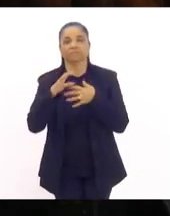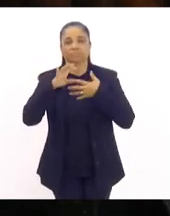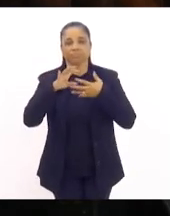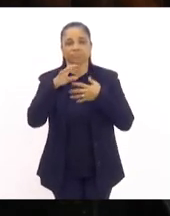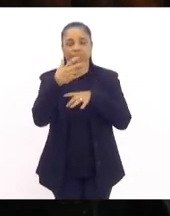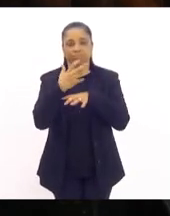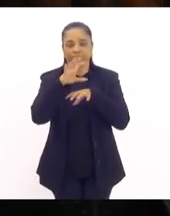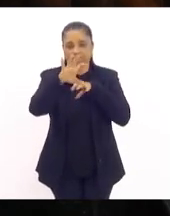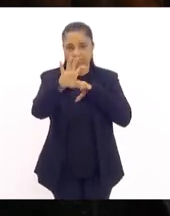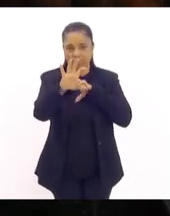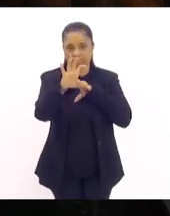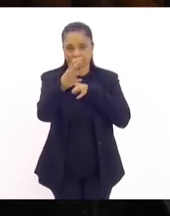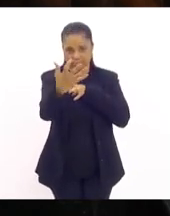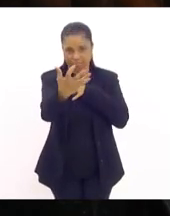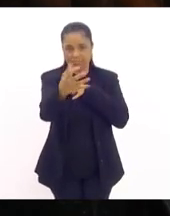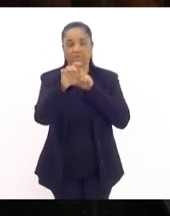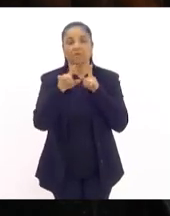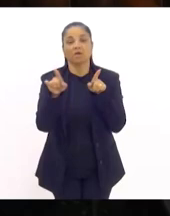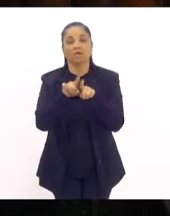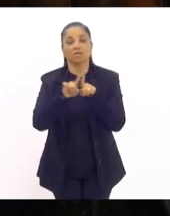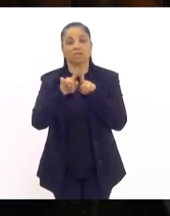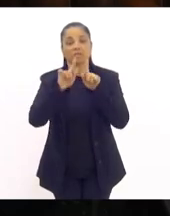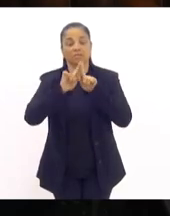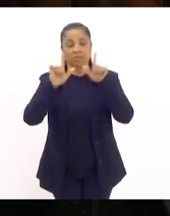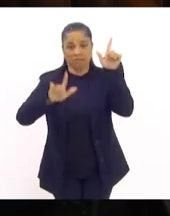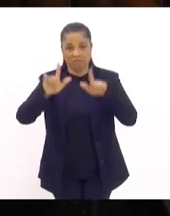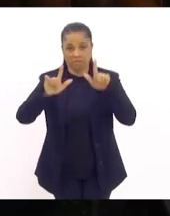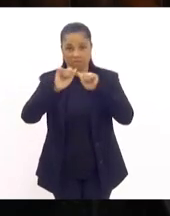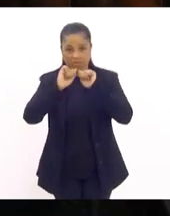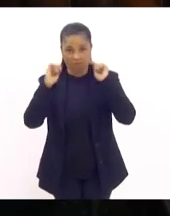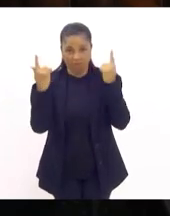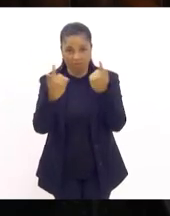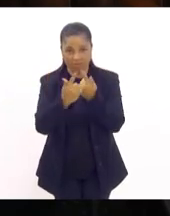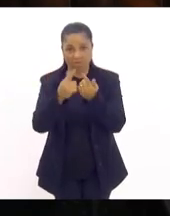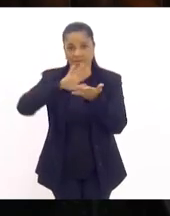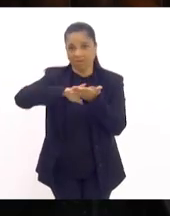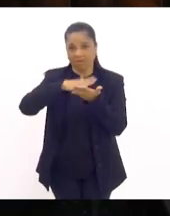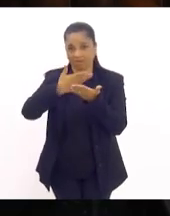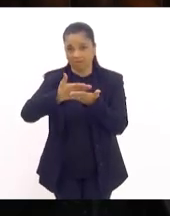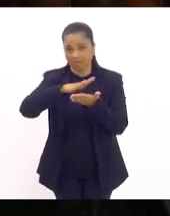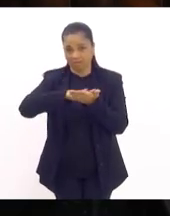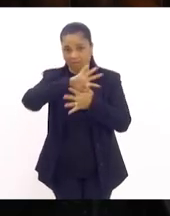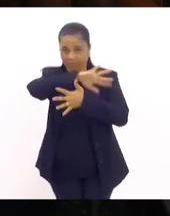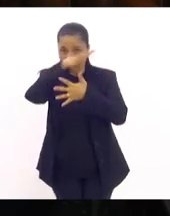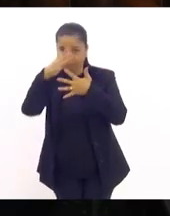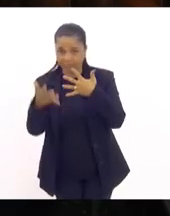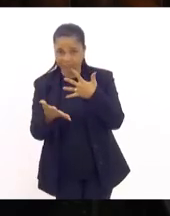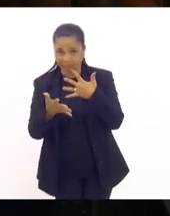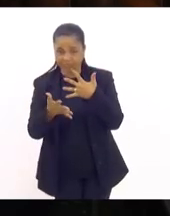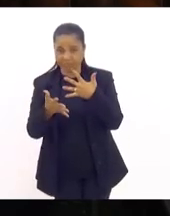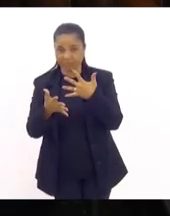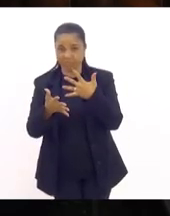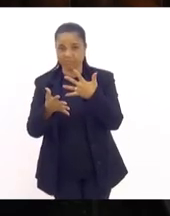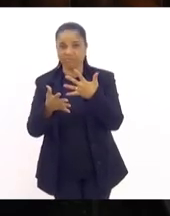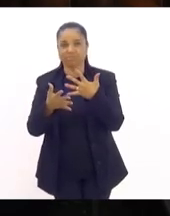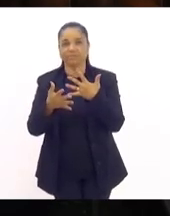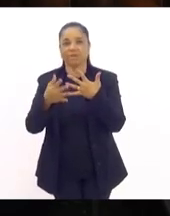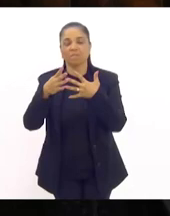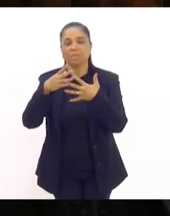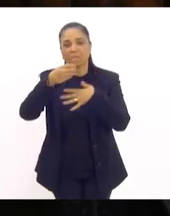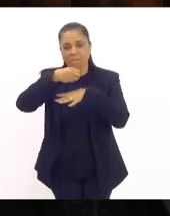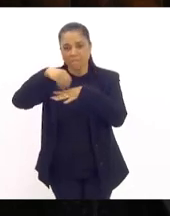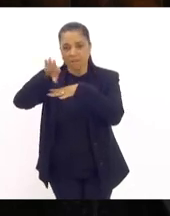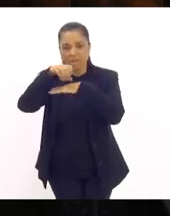senhores telespectadores da TV Alerj, senhora intérprete da linguagem de Libras, que levam